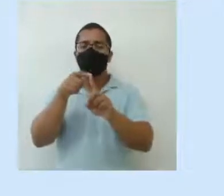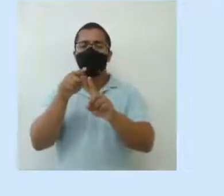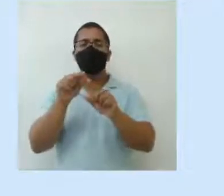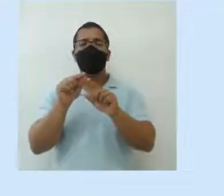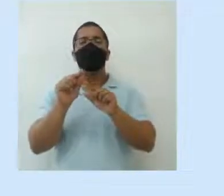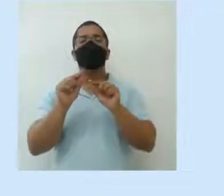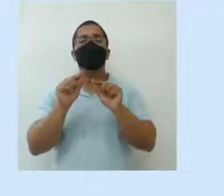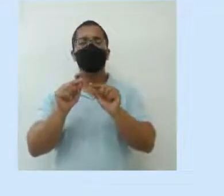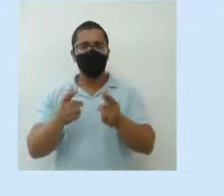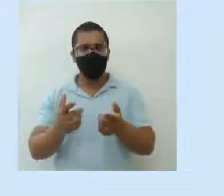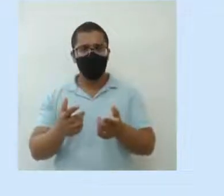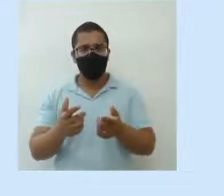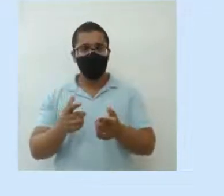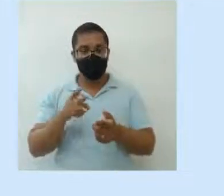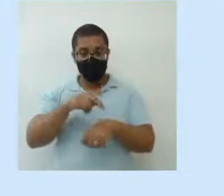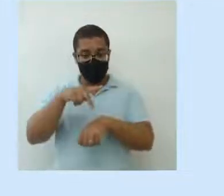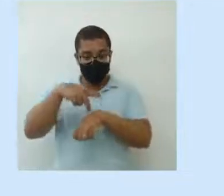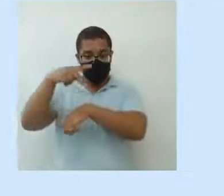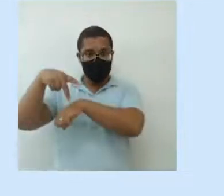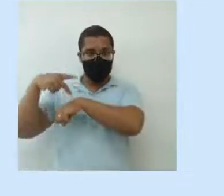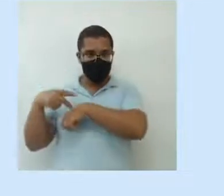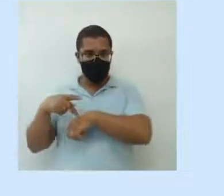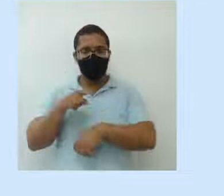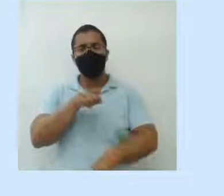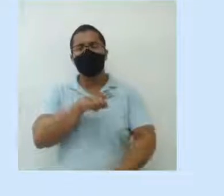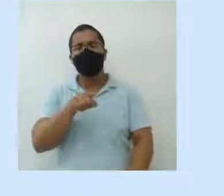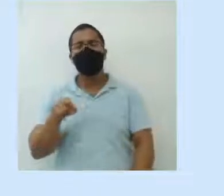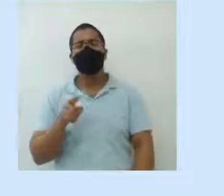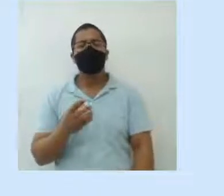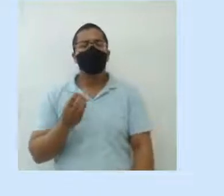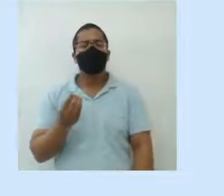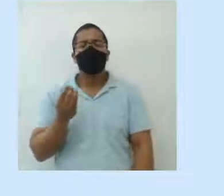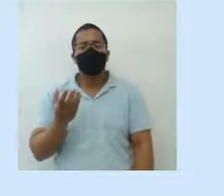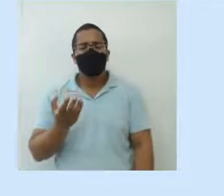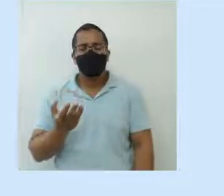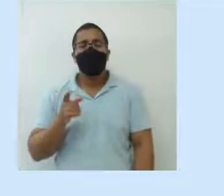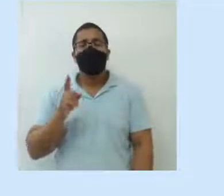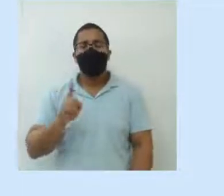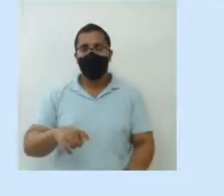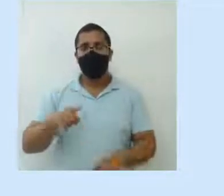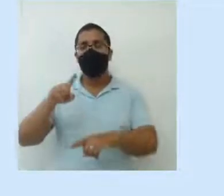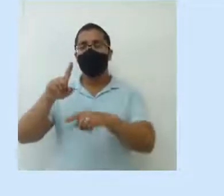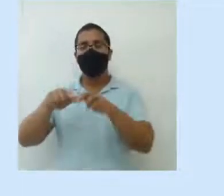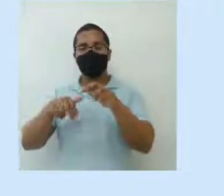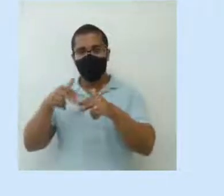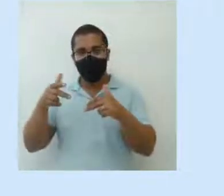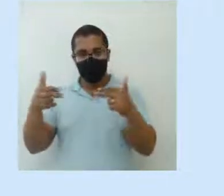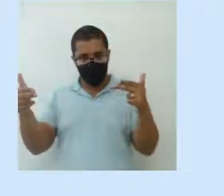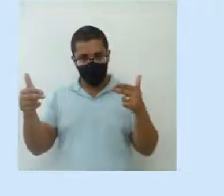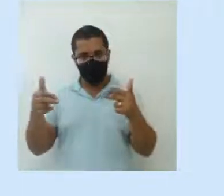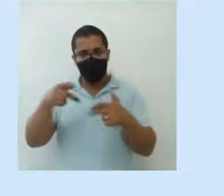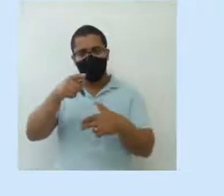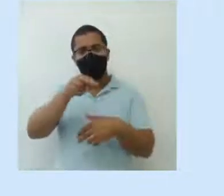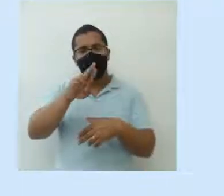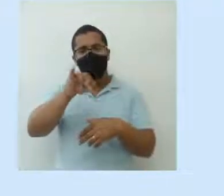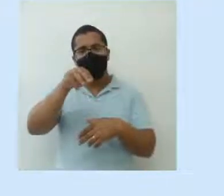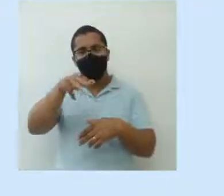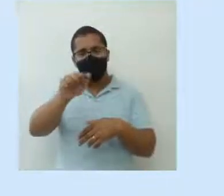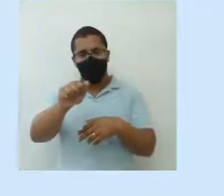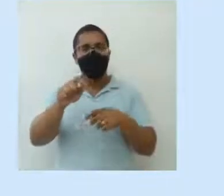os objetivos desses países imperialistas, né? Então, adquirir matérias-primas para a